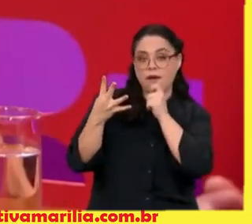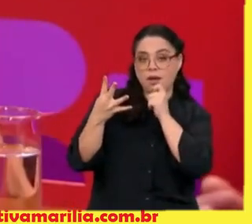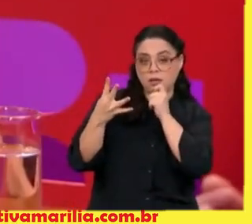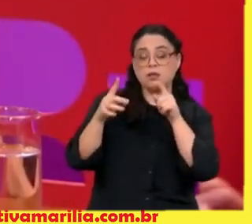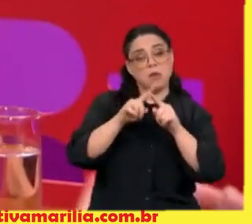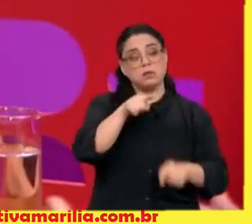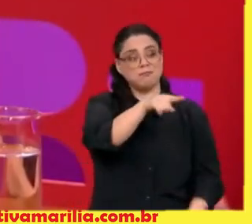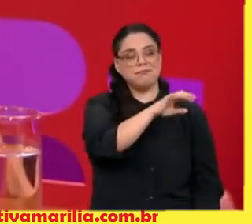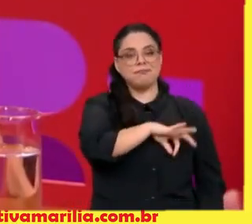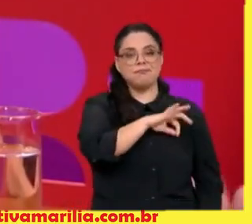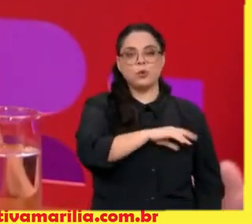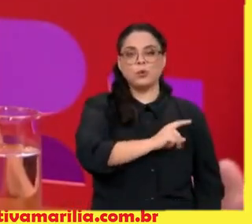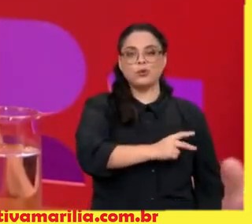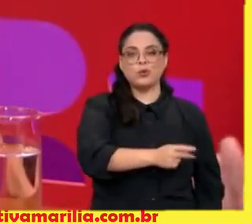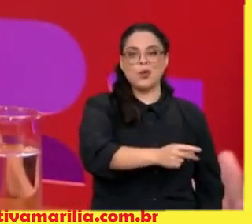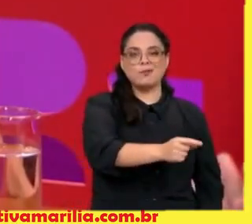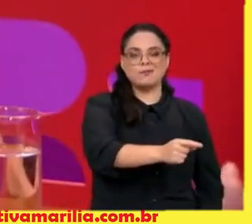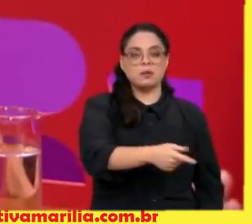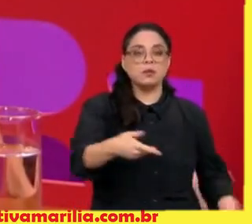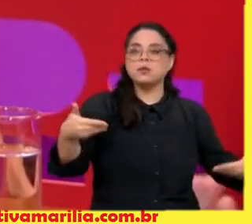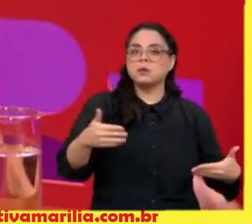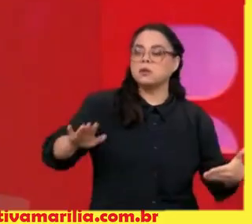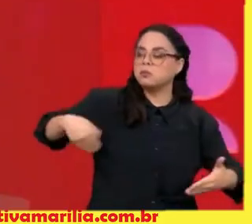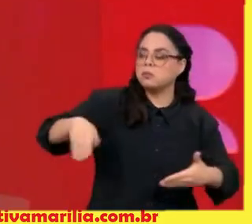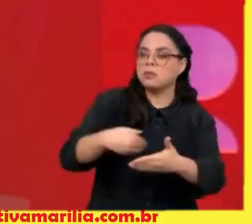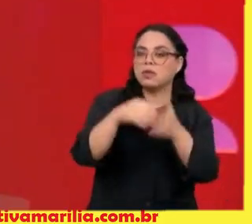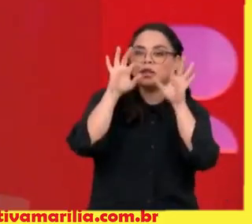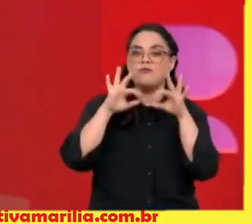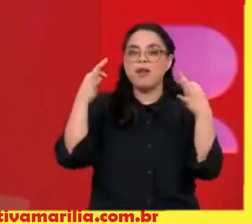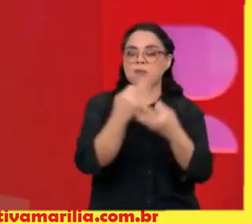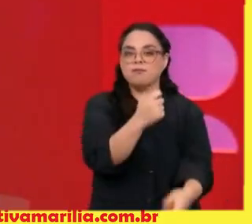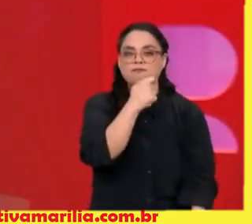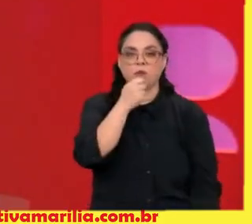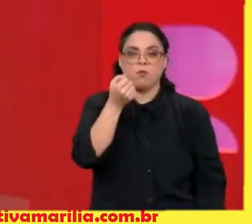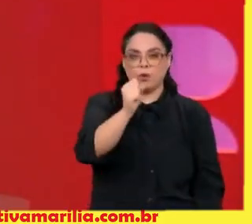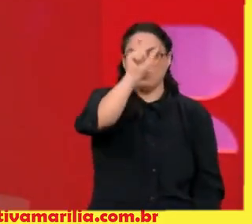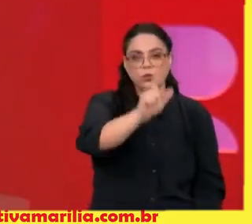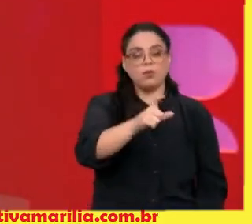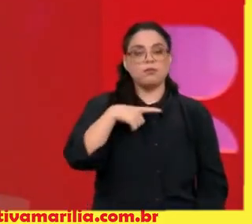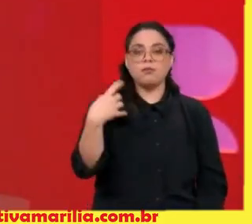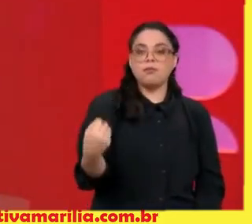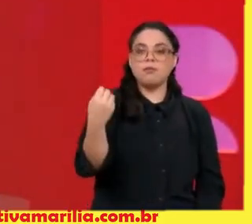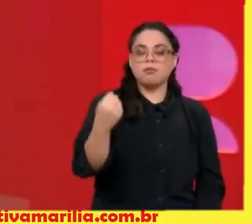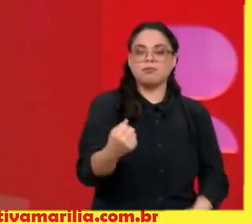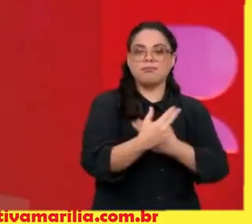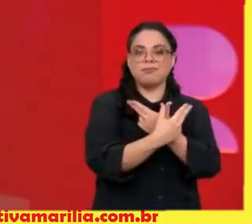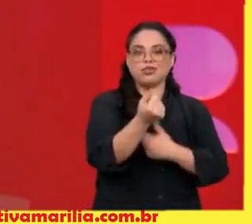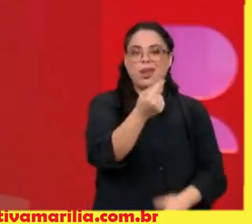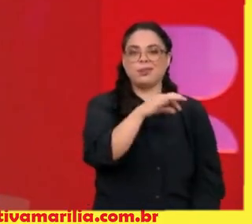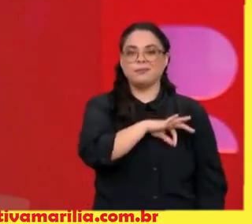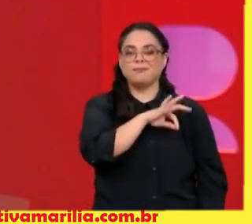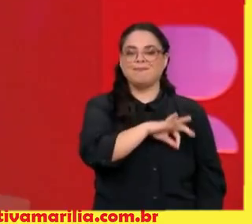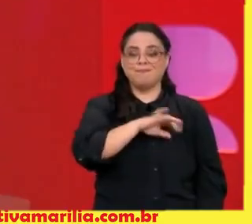nós. E a gente sustenta hoje 8 familiares dessas pessoas que são pensionistas das Forças Armadas.